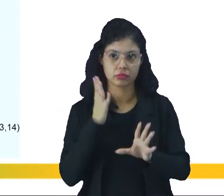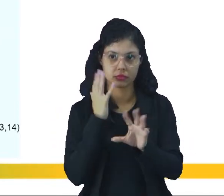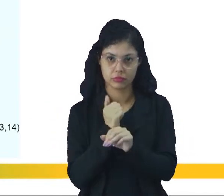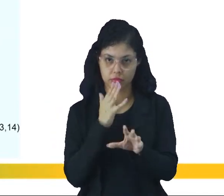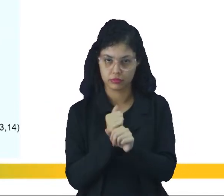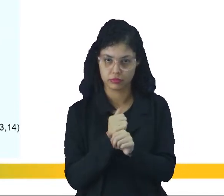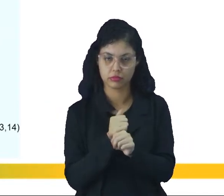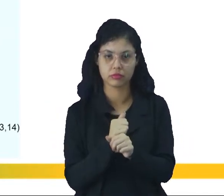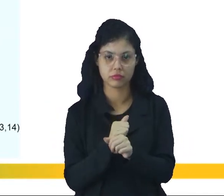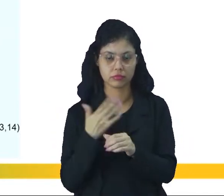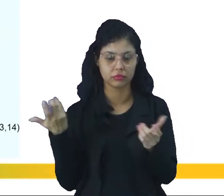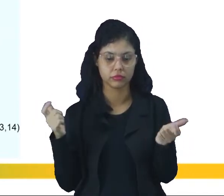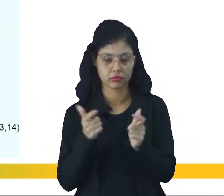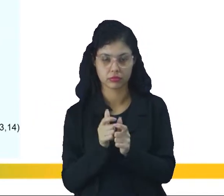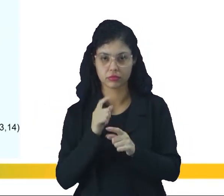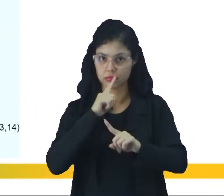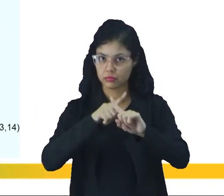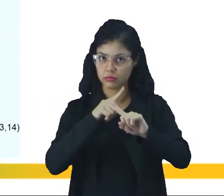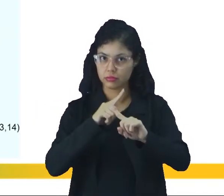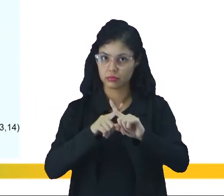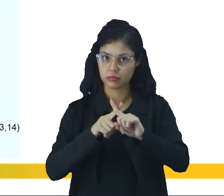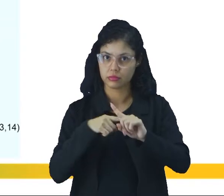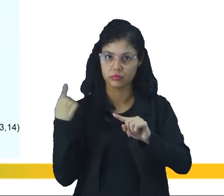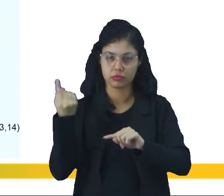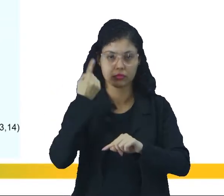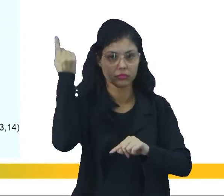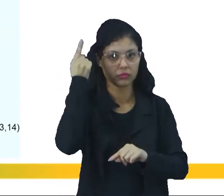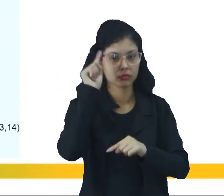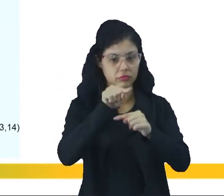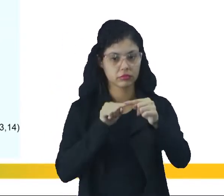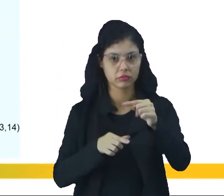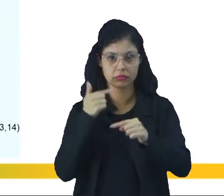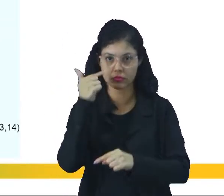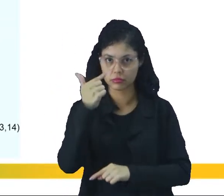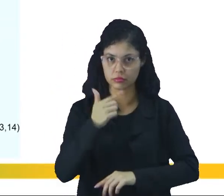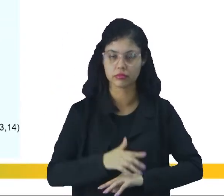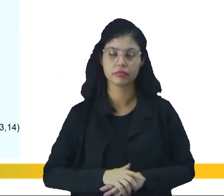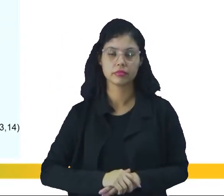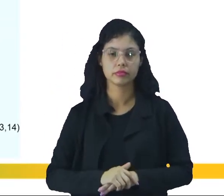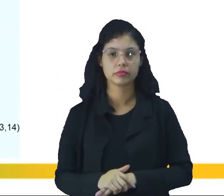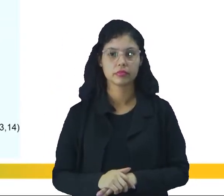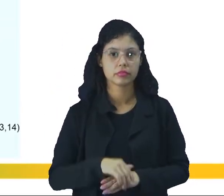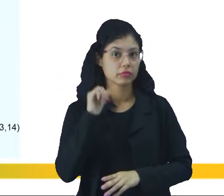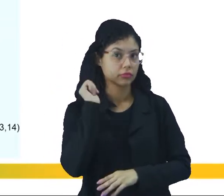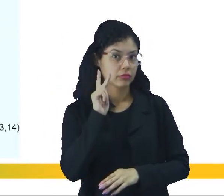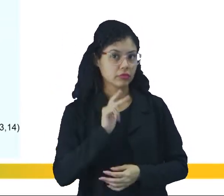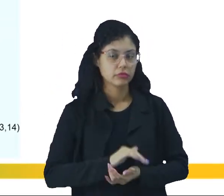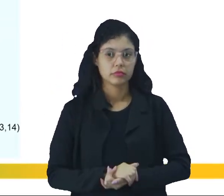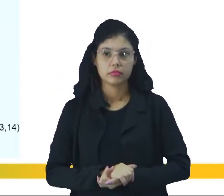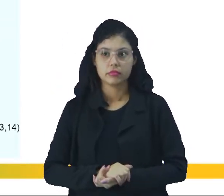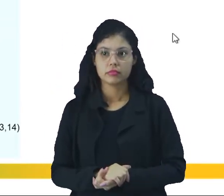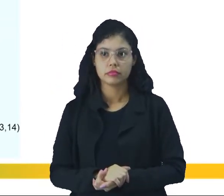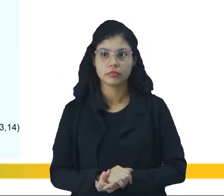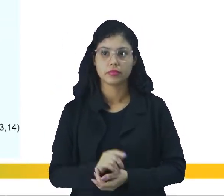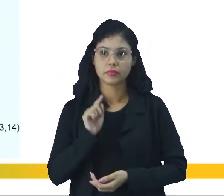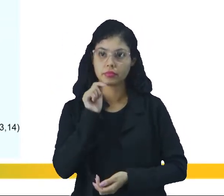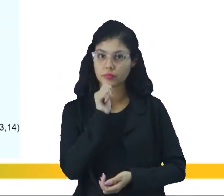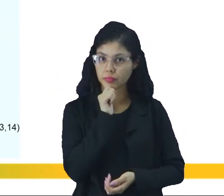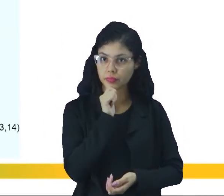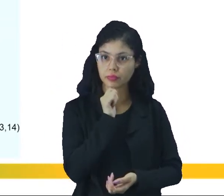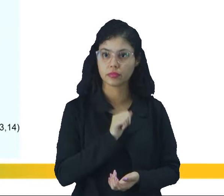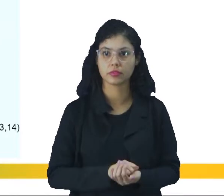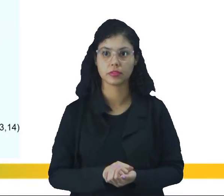mais a base menor, multiplicar pela altura e dividir por 2, tá? Ok? Aí no caso